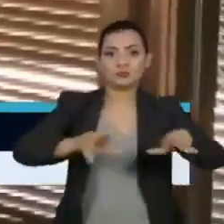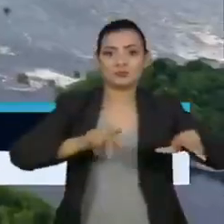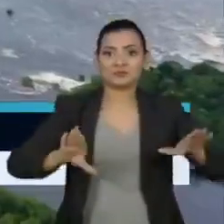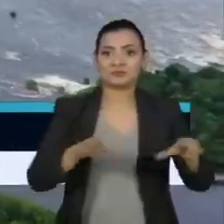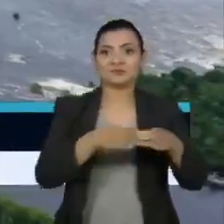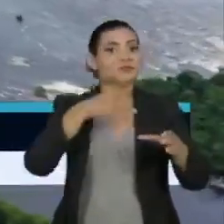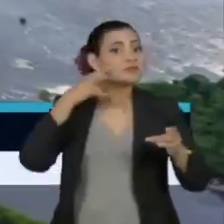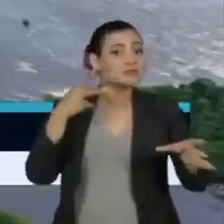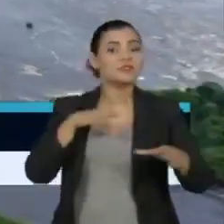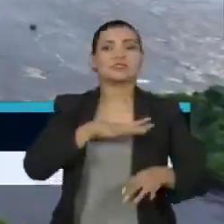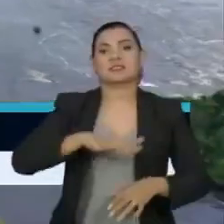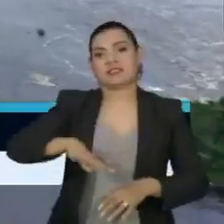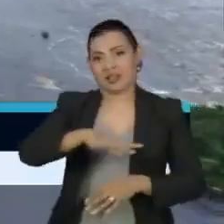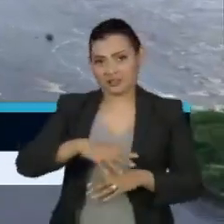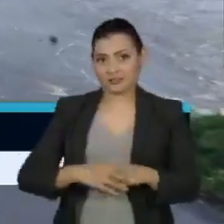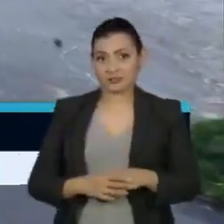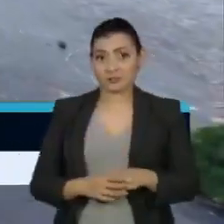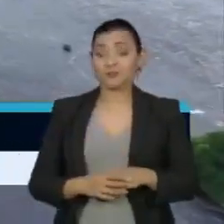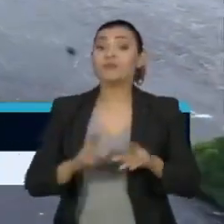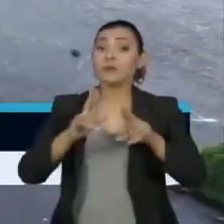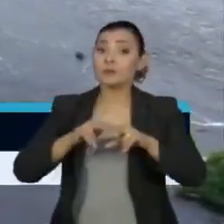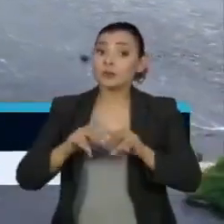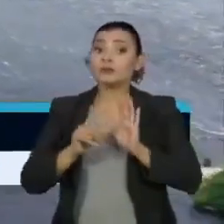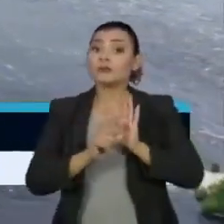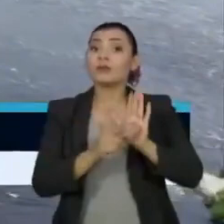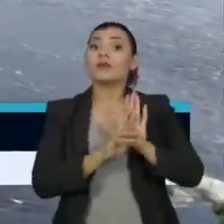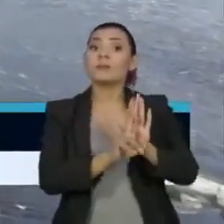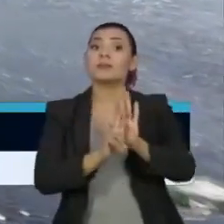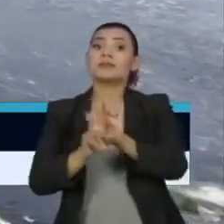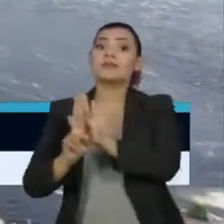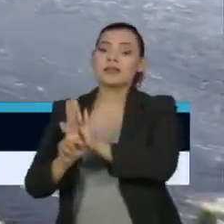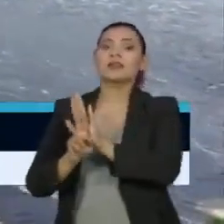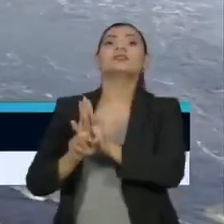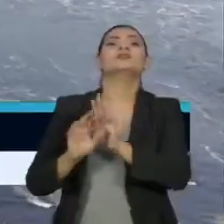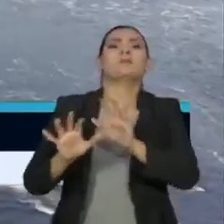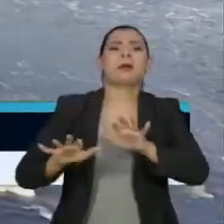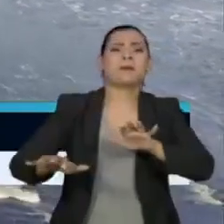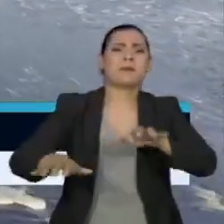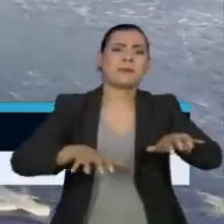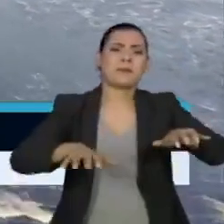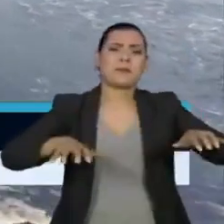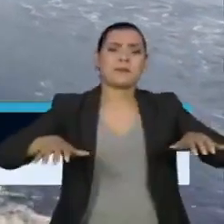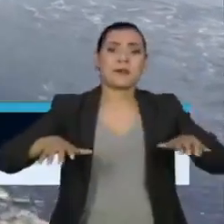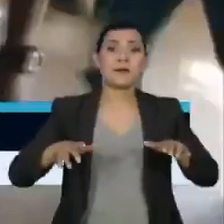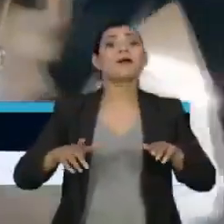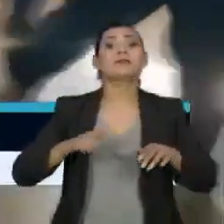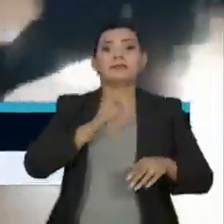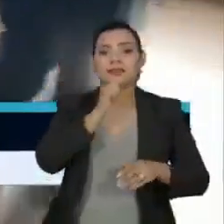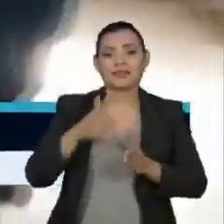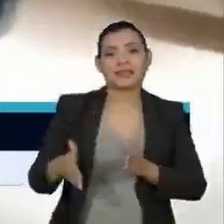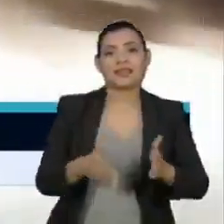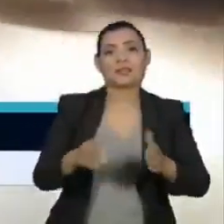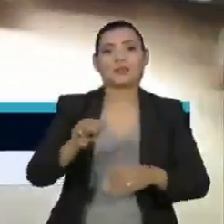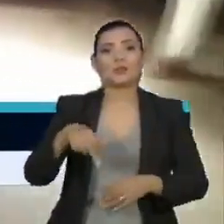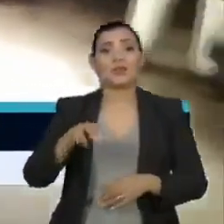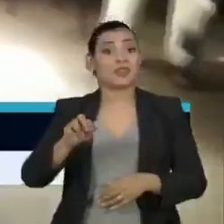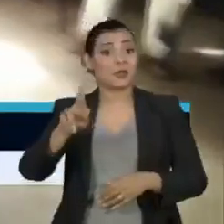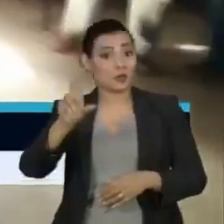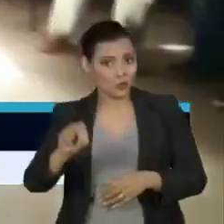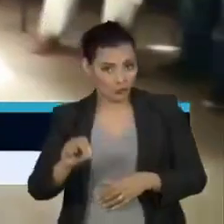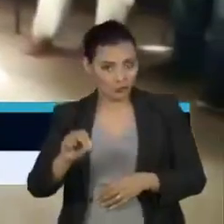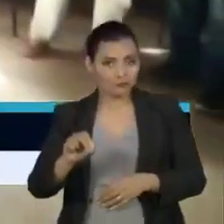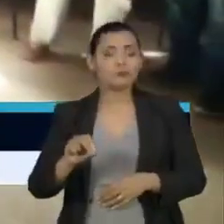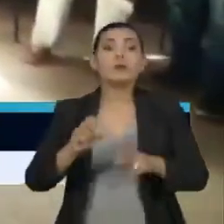aldeia e cidade. A rede tem correspondentes espalhados pela gigantesca bacia hidrográfica do Rio Negro.